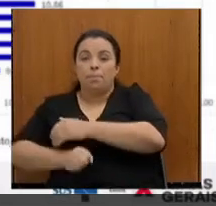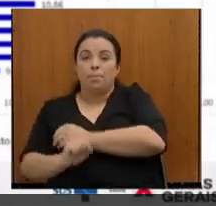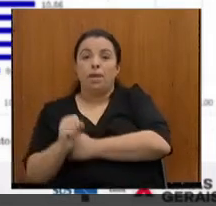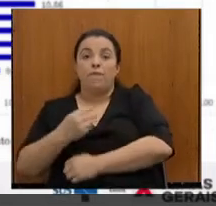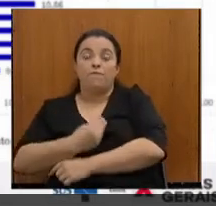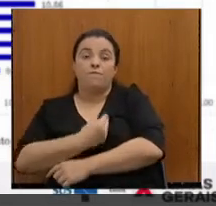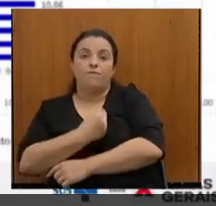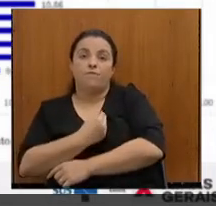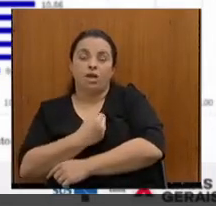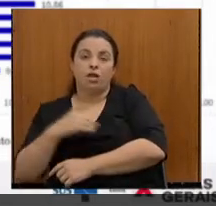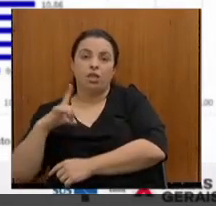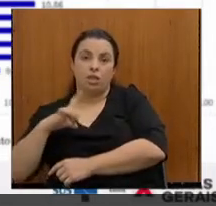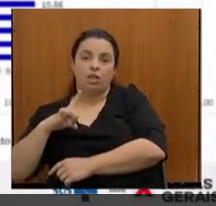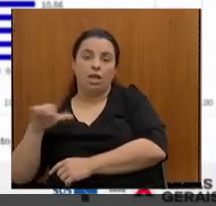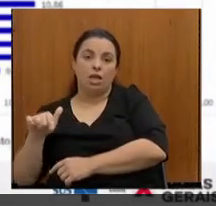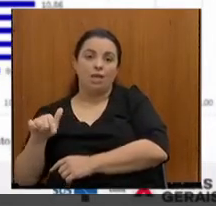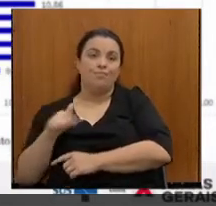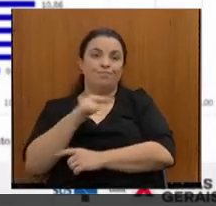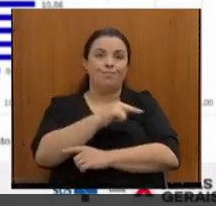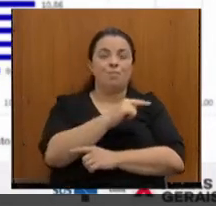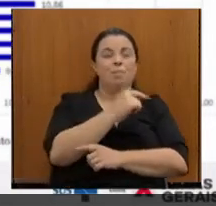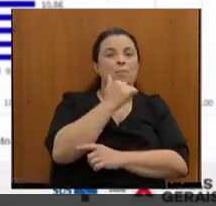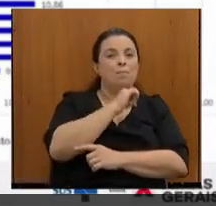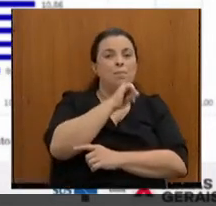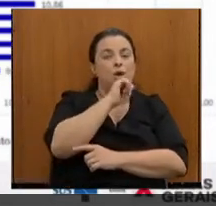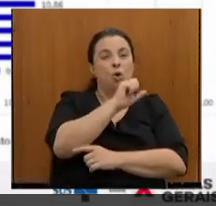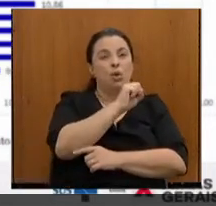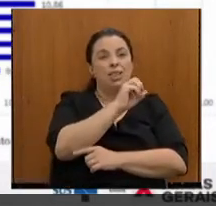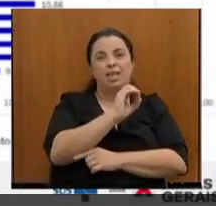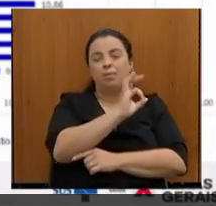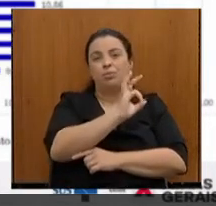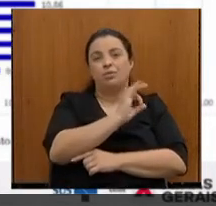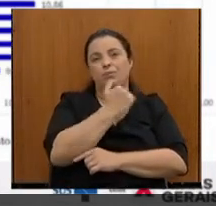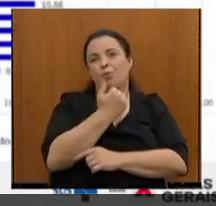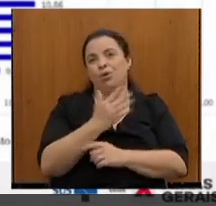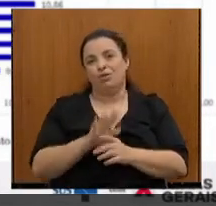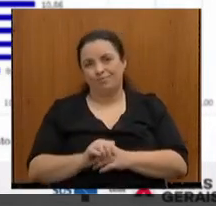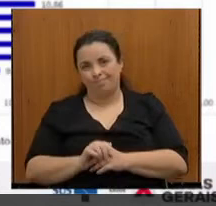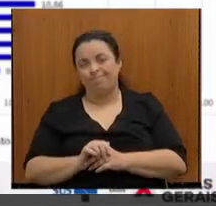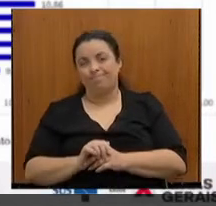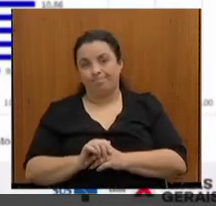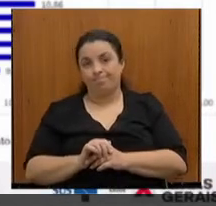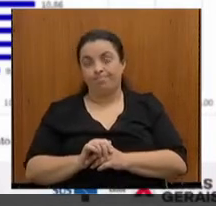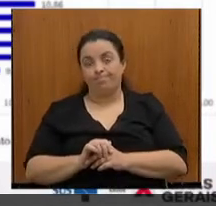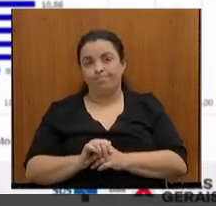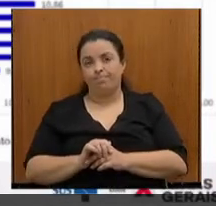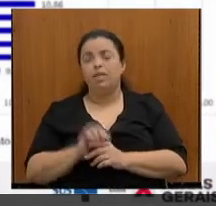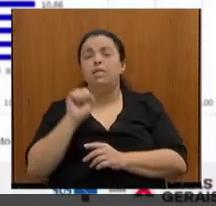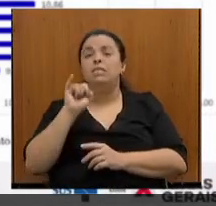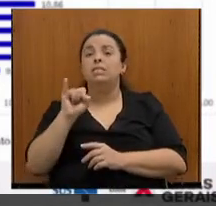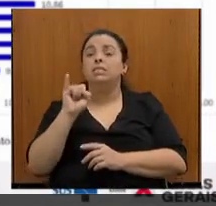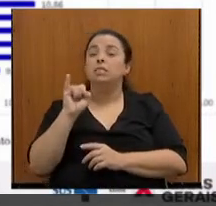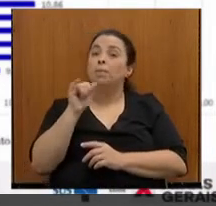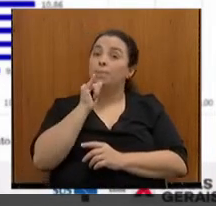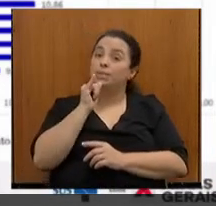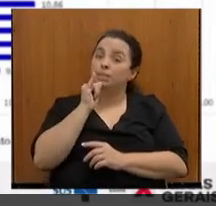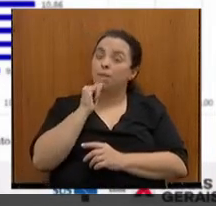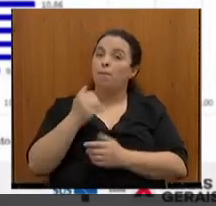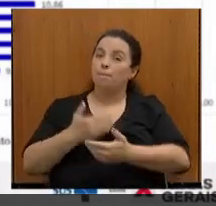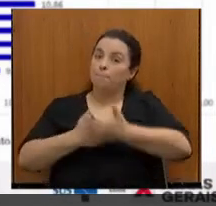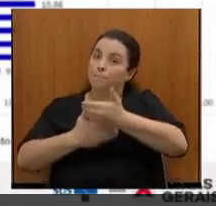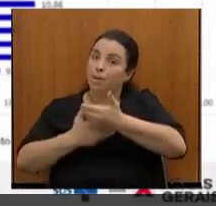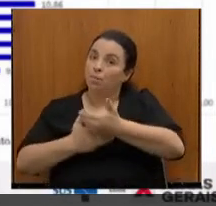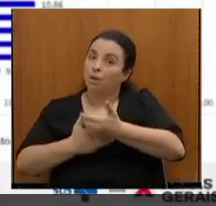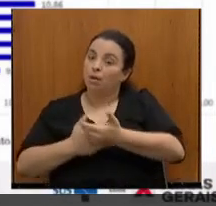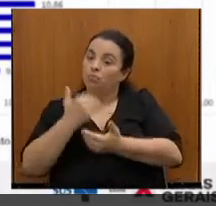23 para cada 100 mil nascidos vivos. Se pegarmos a mortalidade infantil, a taxa de mortalidade infantil,